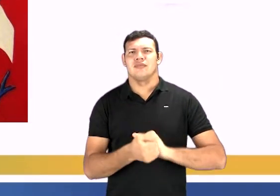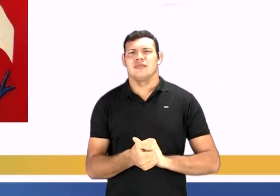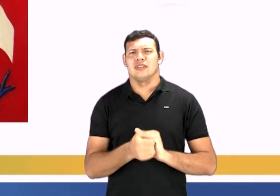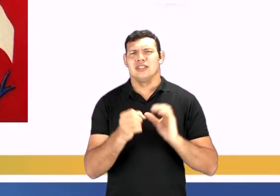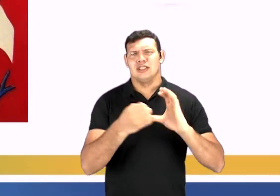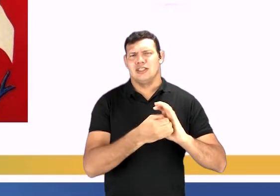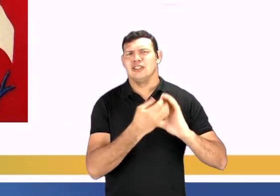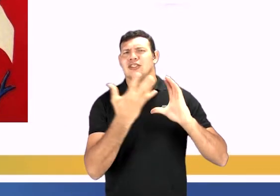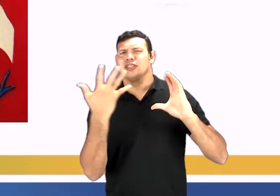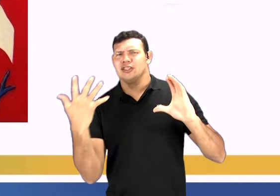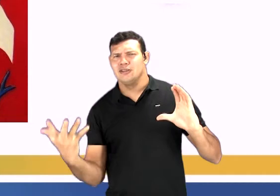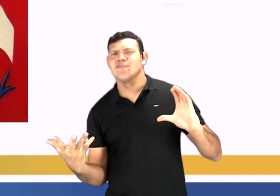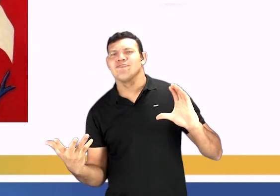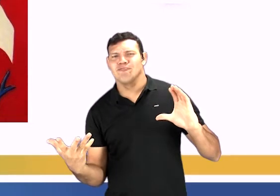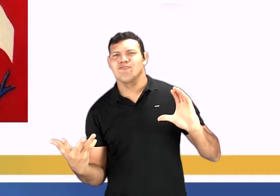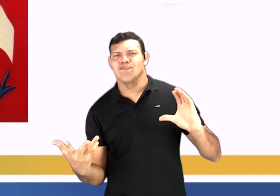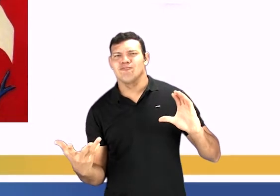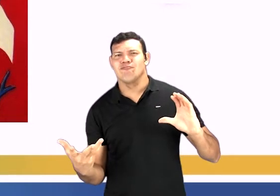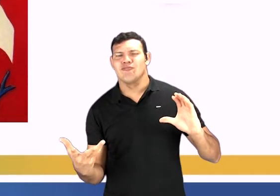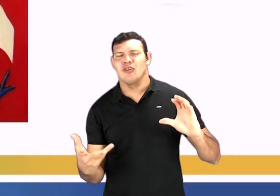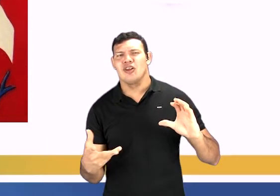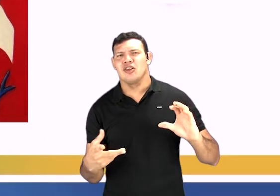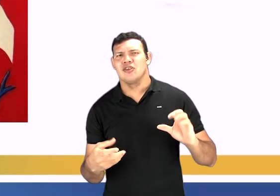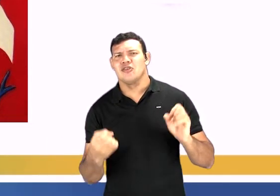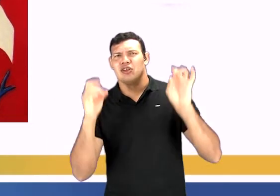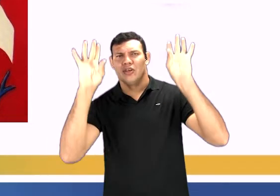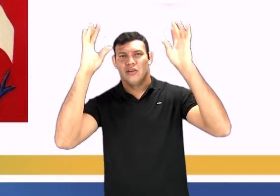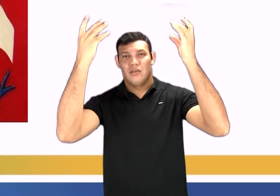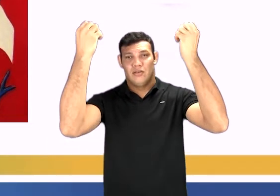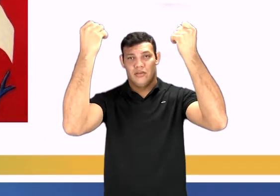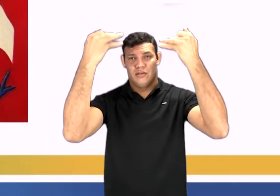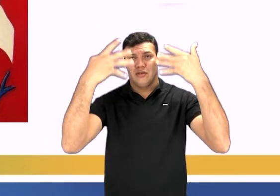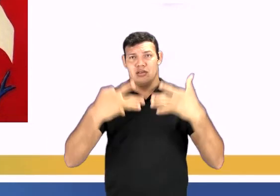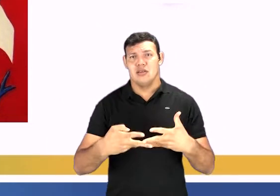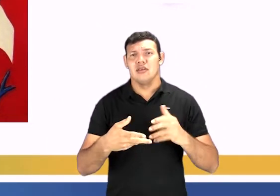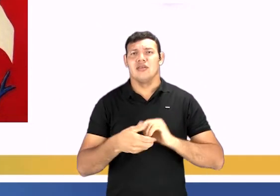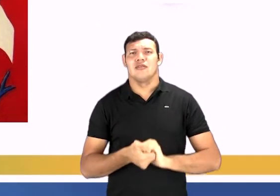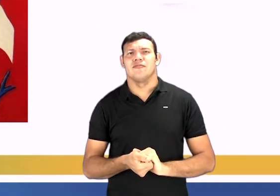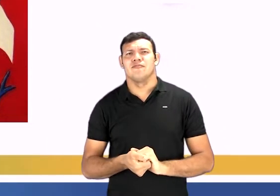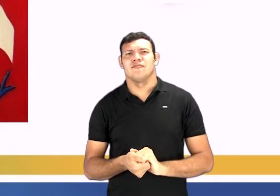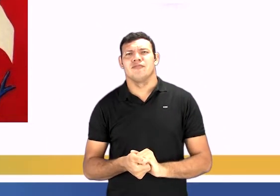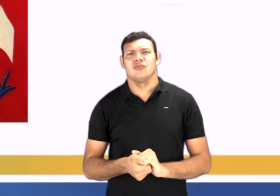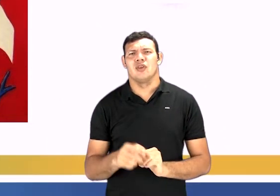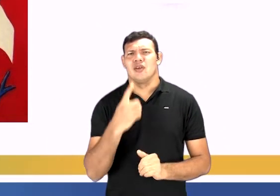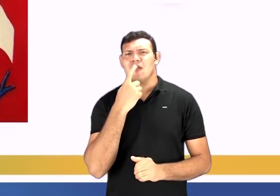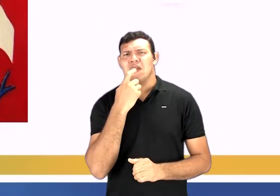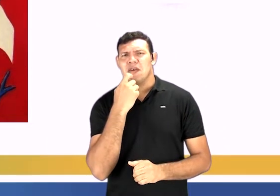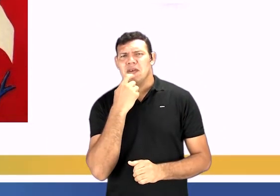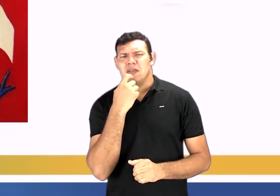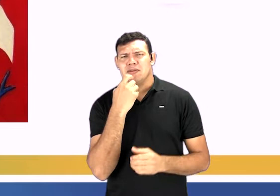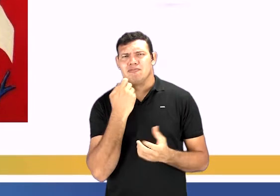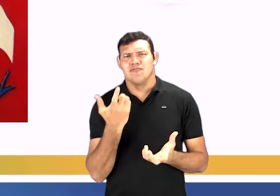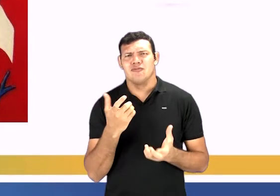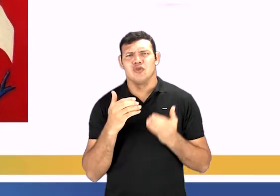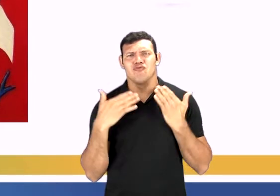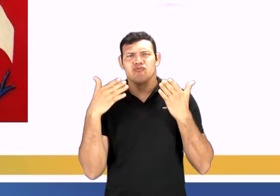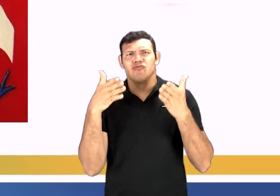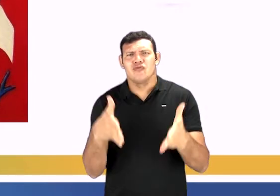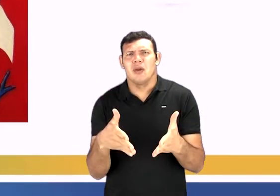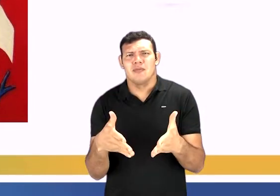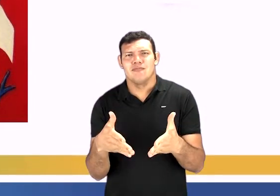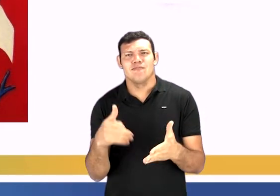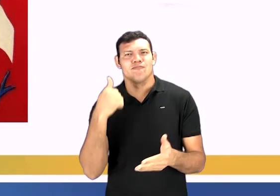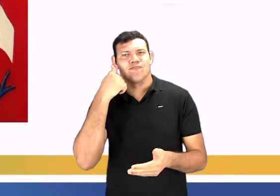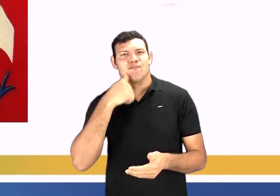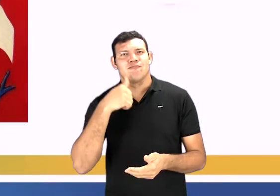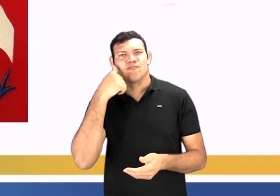características que acabamos de citar, né? As cores puras, nós vemos aí o vermelho muito em evidência e uma senhora lá no